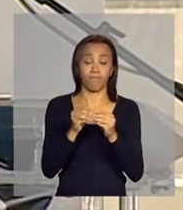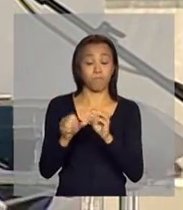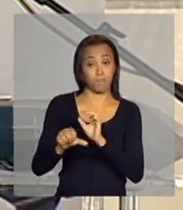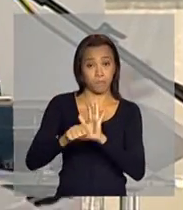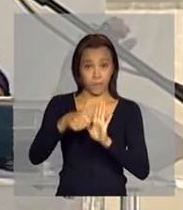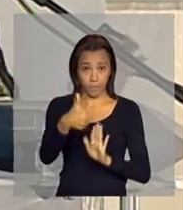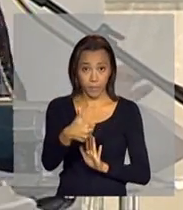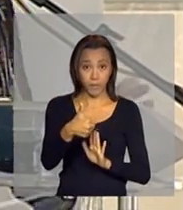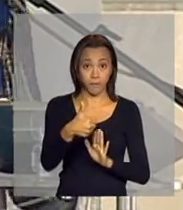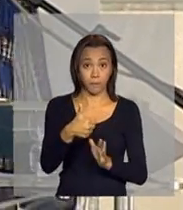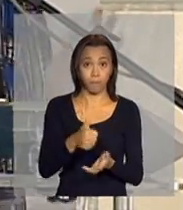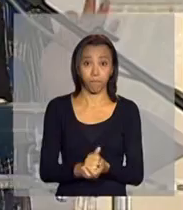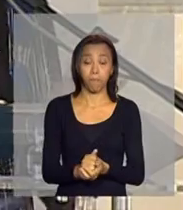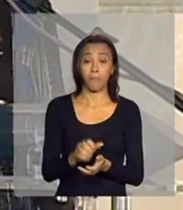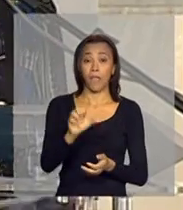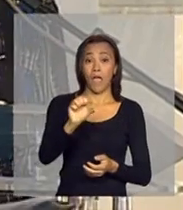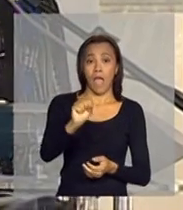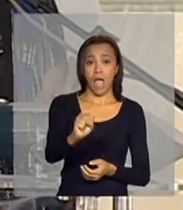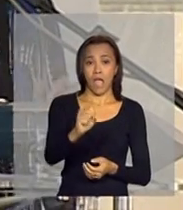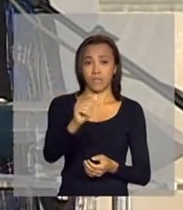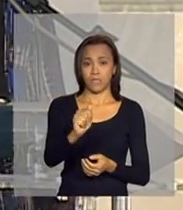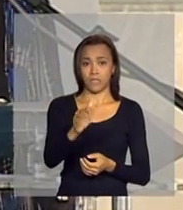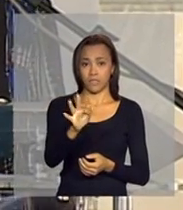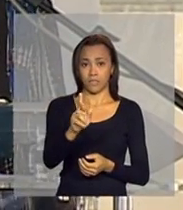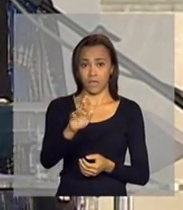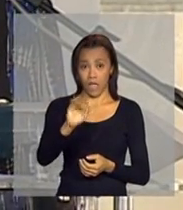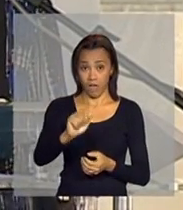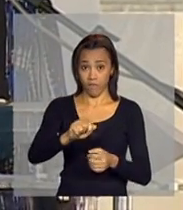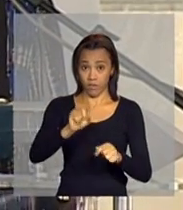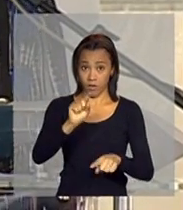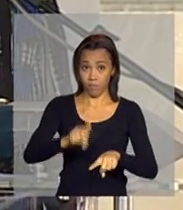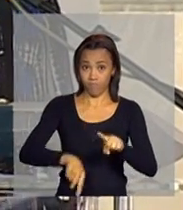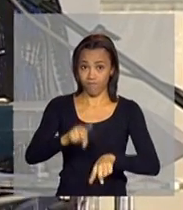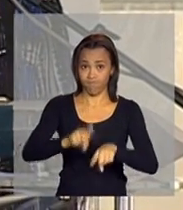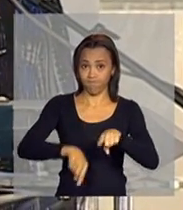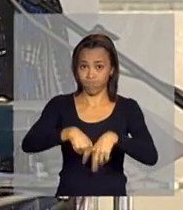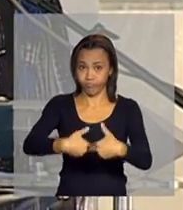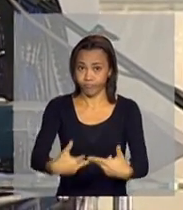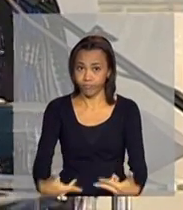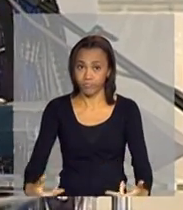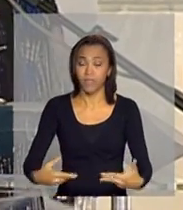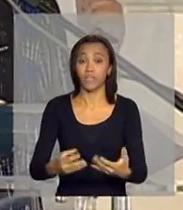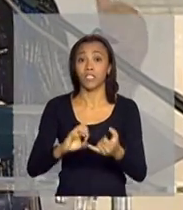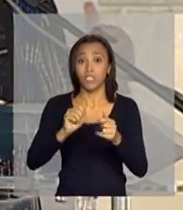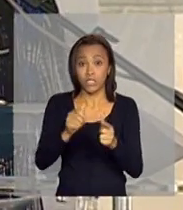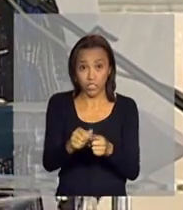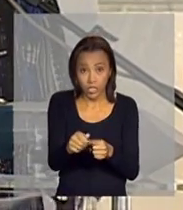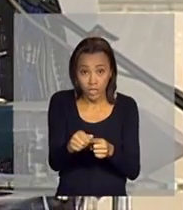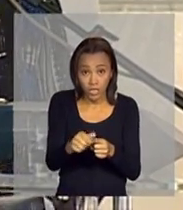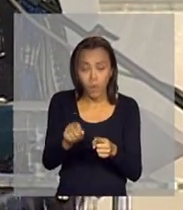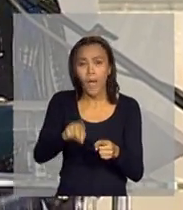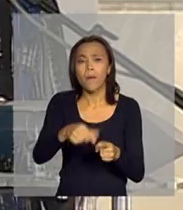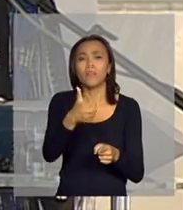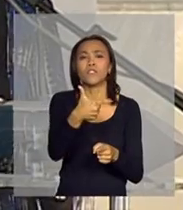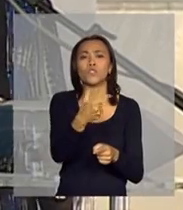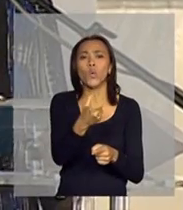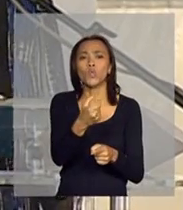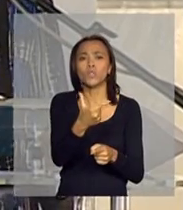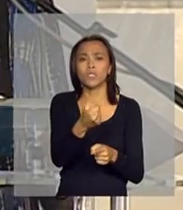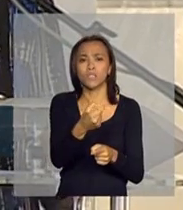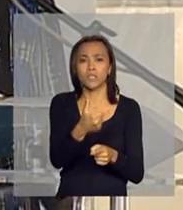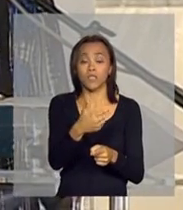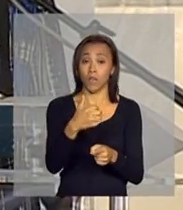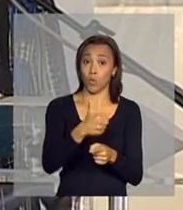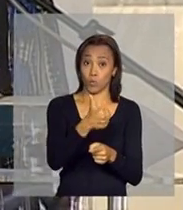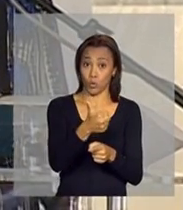Primeiro, a safra de grãos do Paraná neste ano deve ser 12% maior